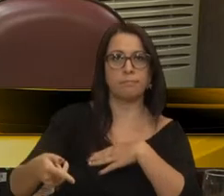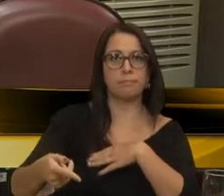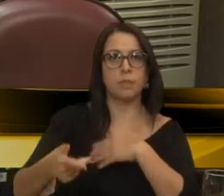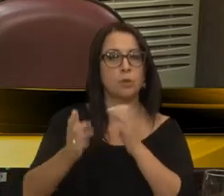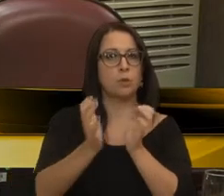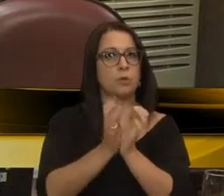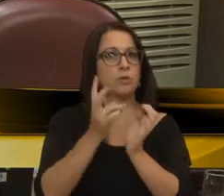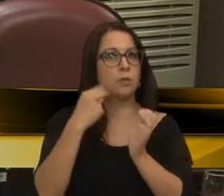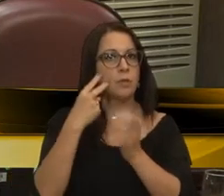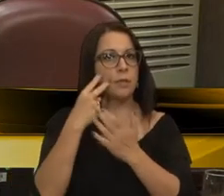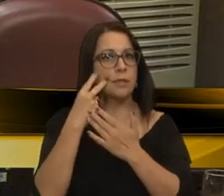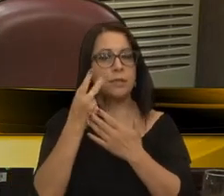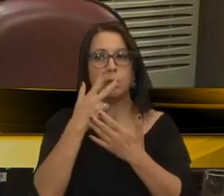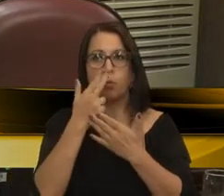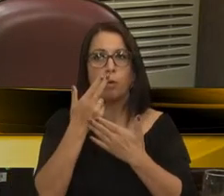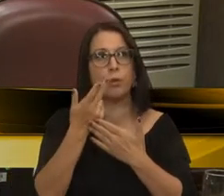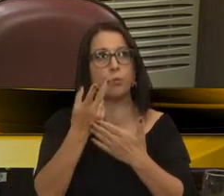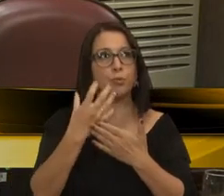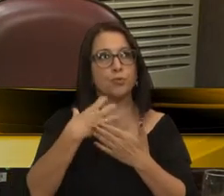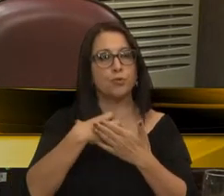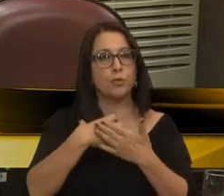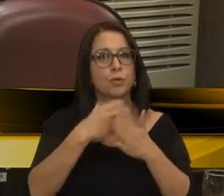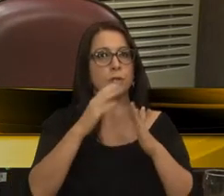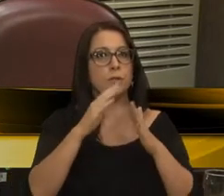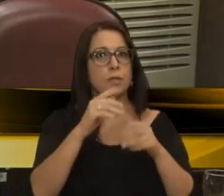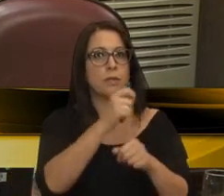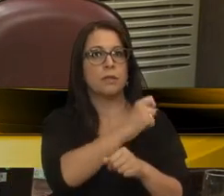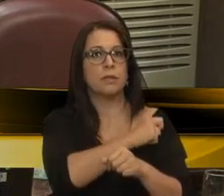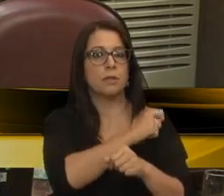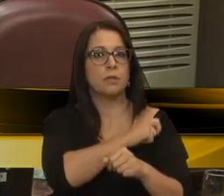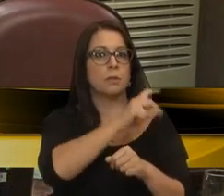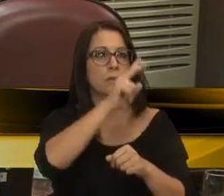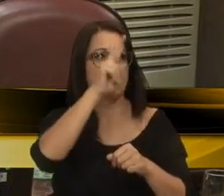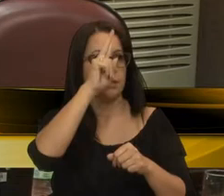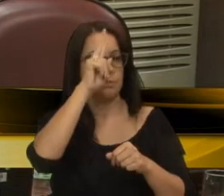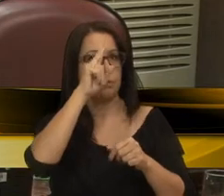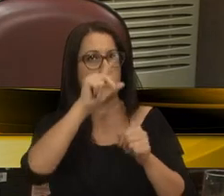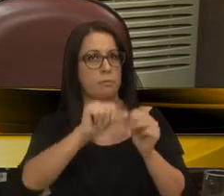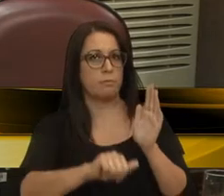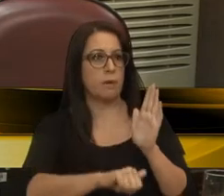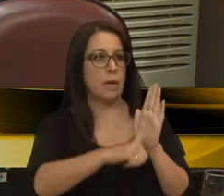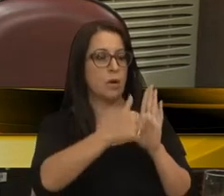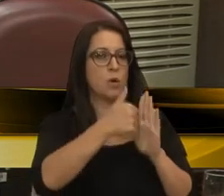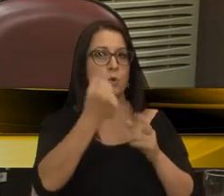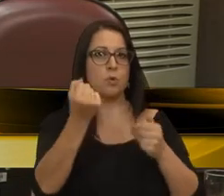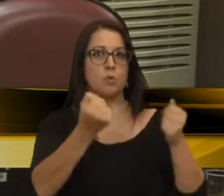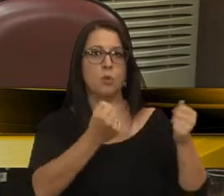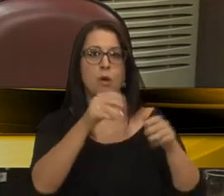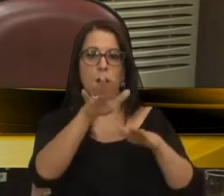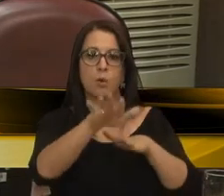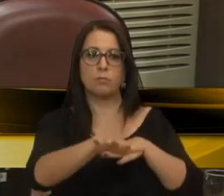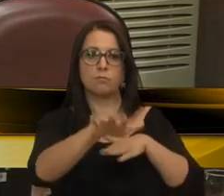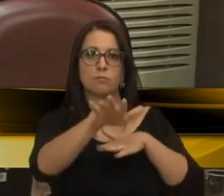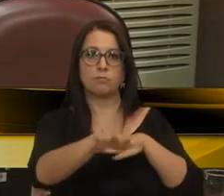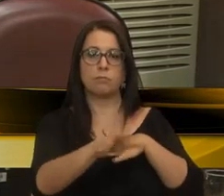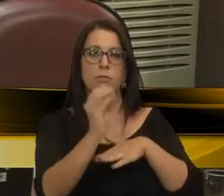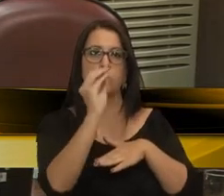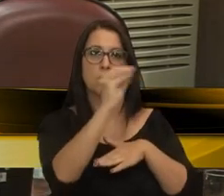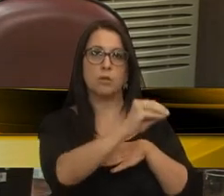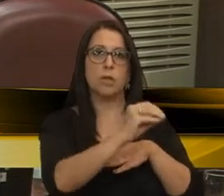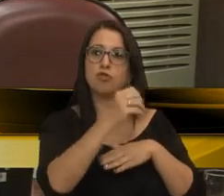Colegas vereadores, uma maquete de escola produzida por alunos do ensino fundamental melhor do que aquele carro alegórico, e botaram